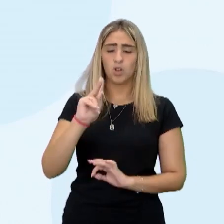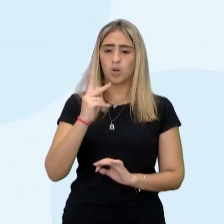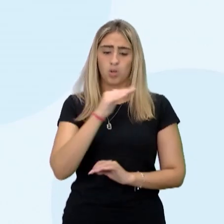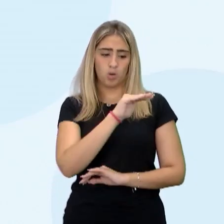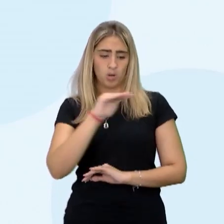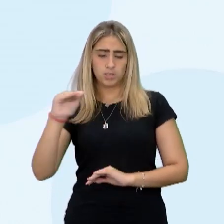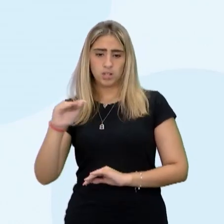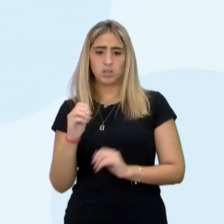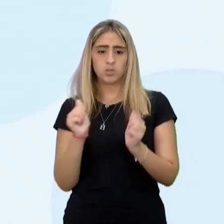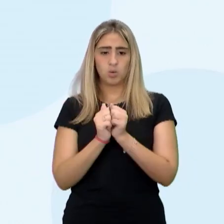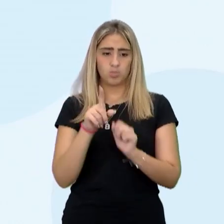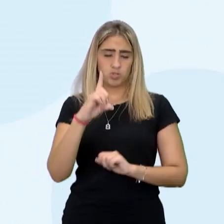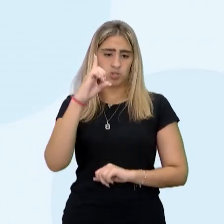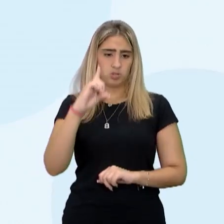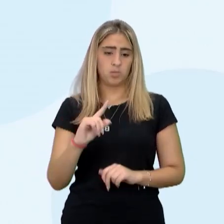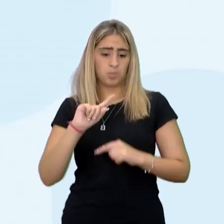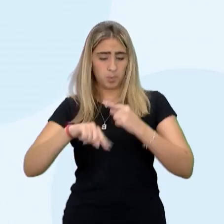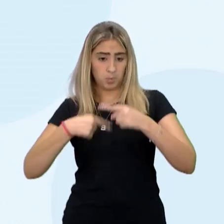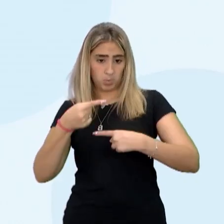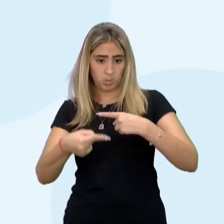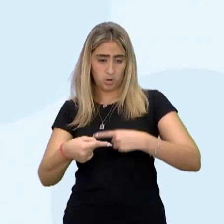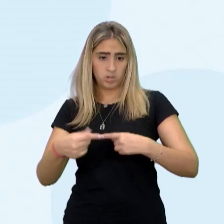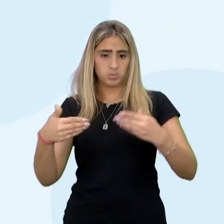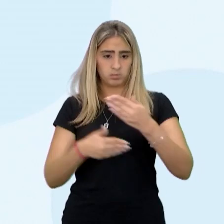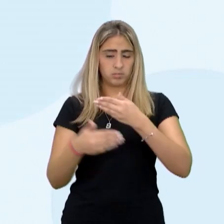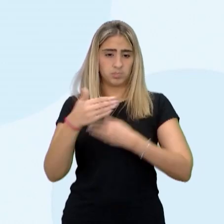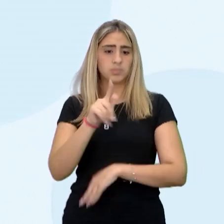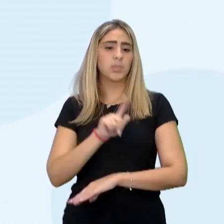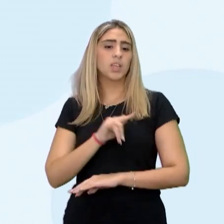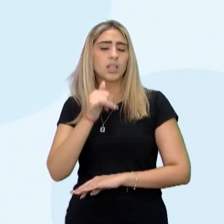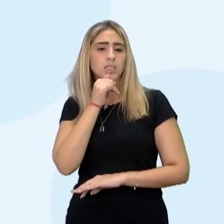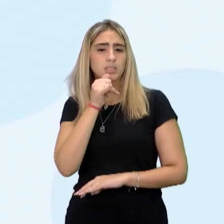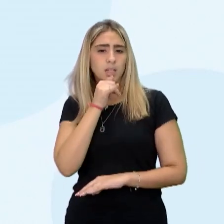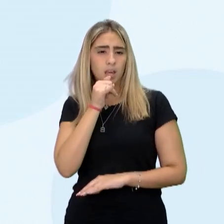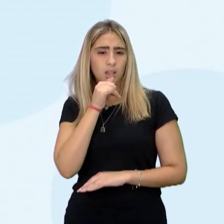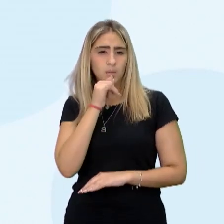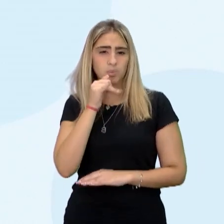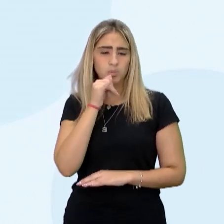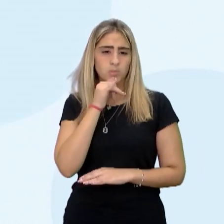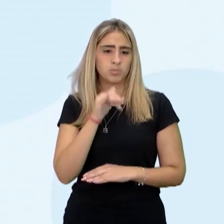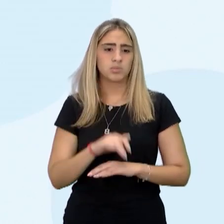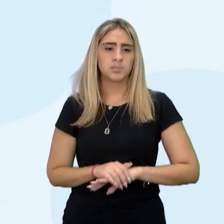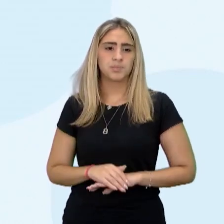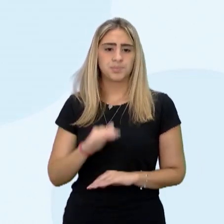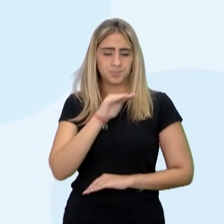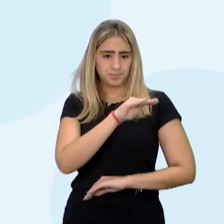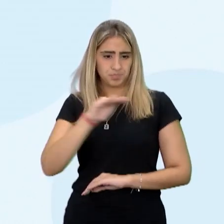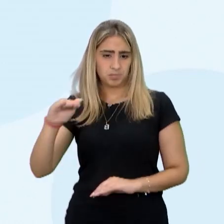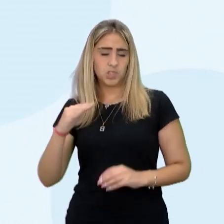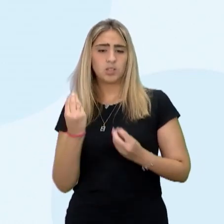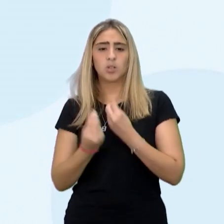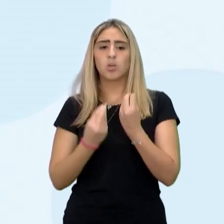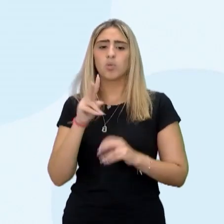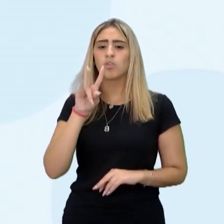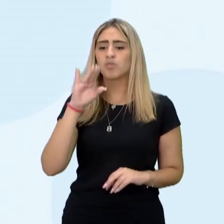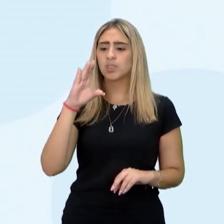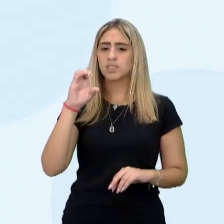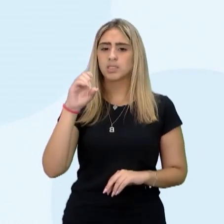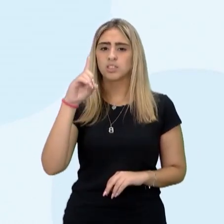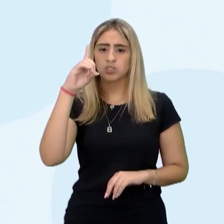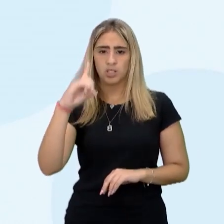que ele participa. No próximo slide, a gente tem exemplos de alinhamentos na horizontal do